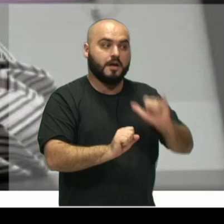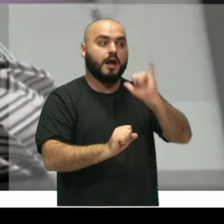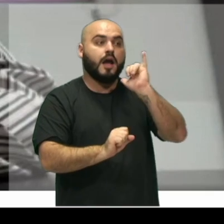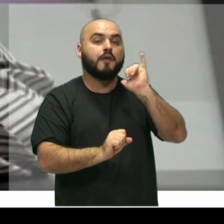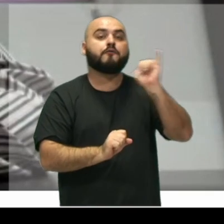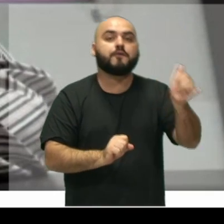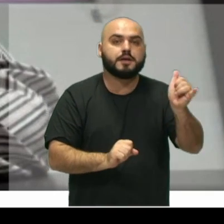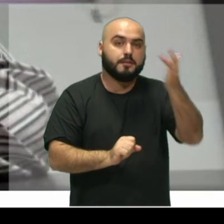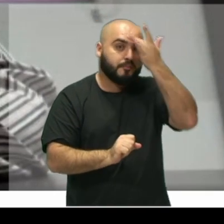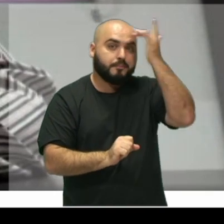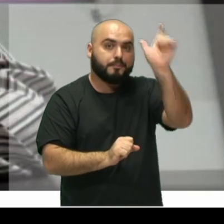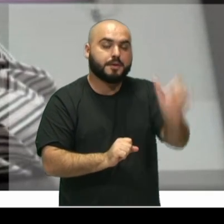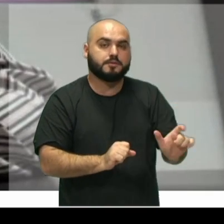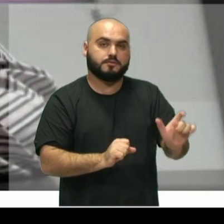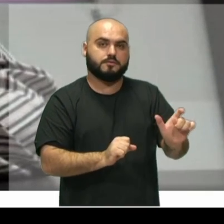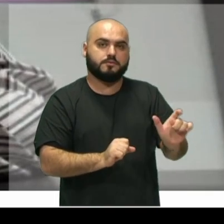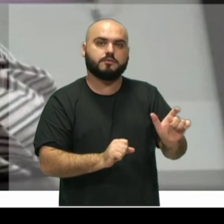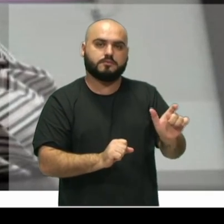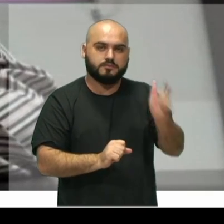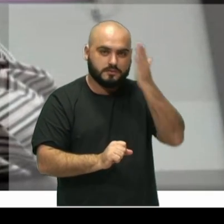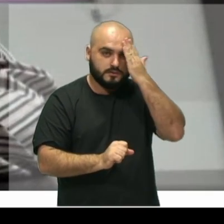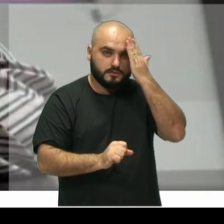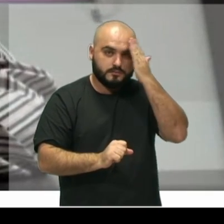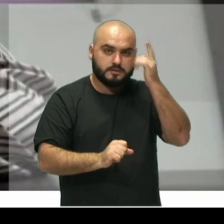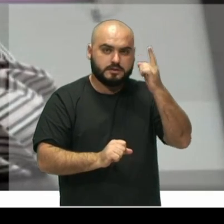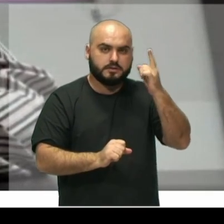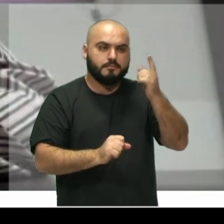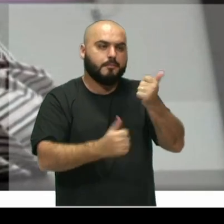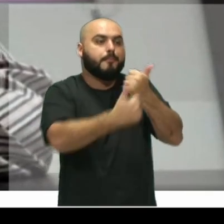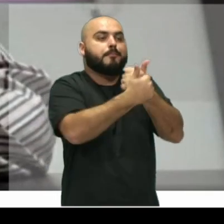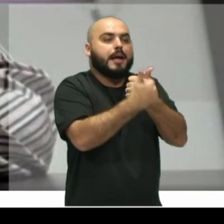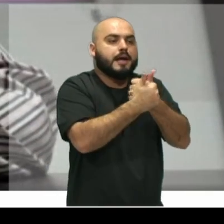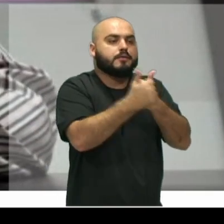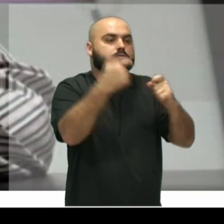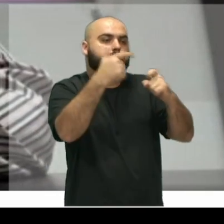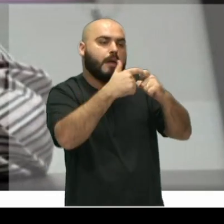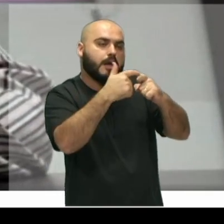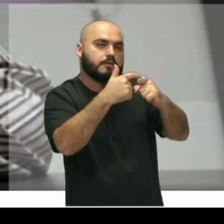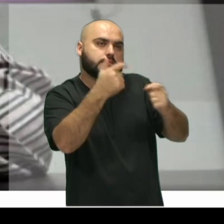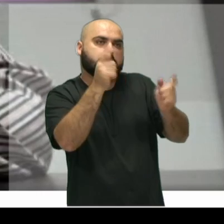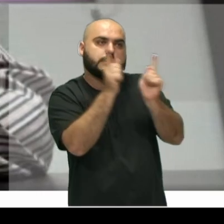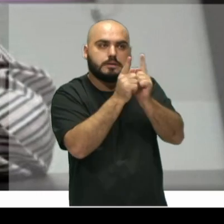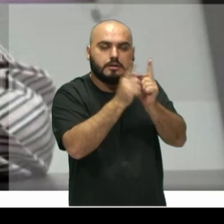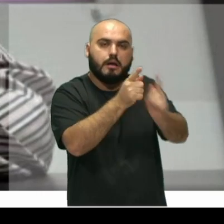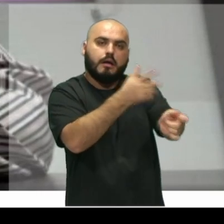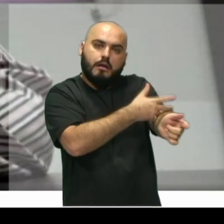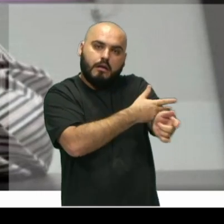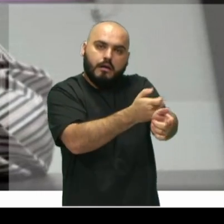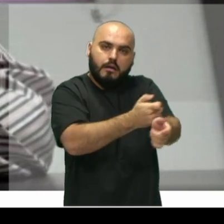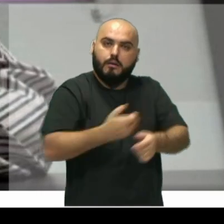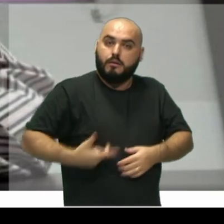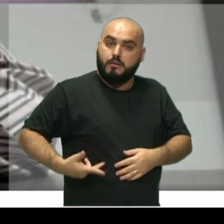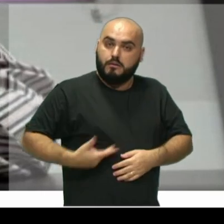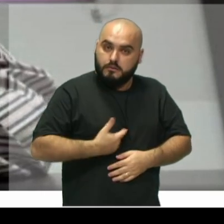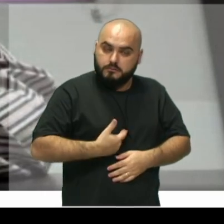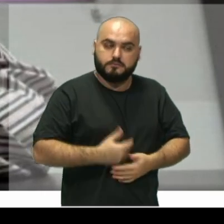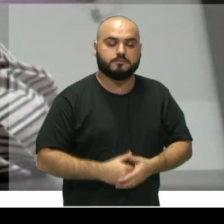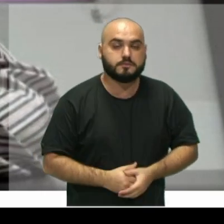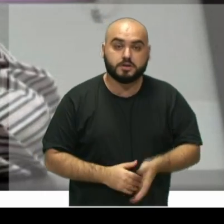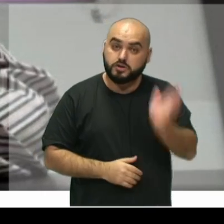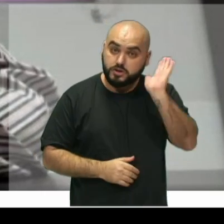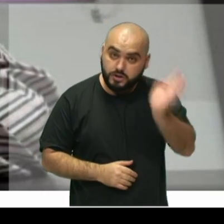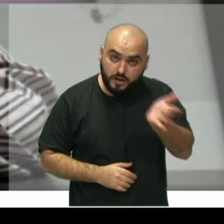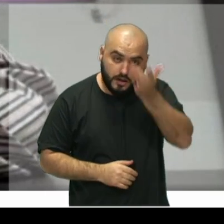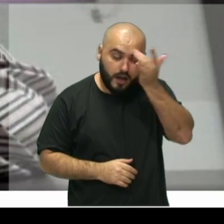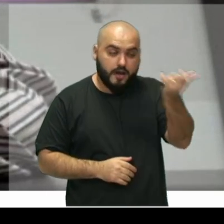se aproximando, os dias a dias que vão se aproximando das consultas, ou dos exames, ou da cirurgia, e o usuário, o paciente, vai ter a opção de dizer se vai